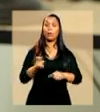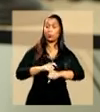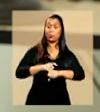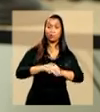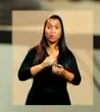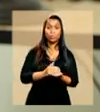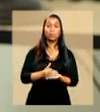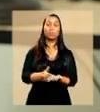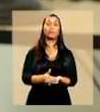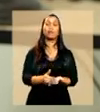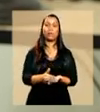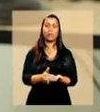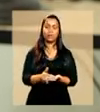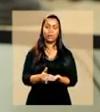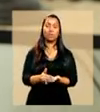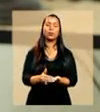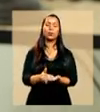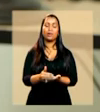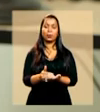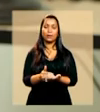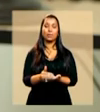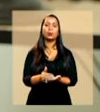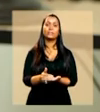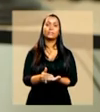partir do momento, né, que começa